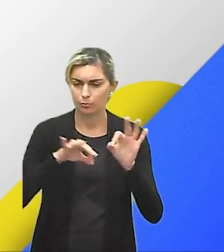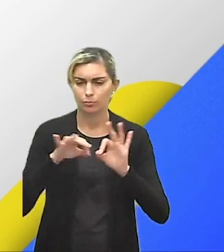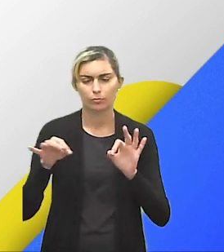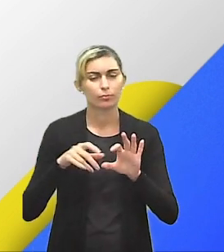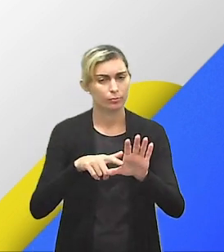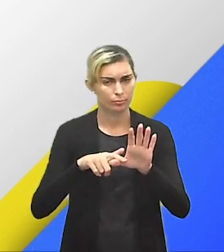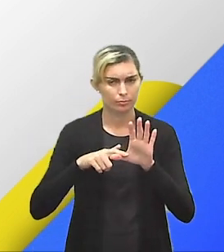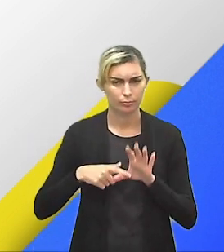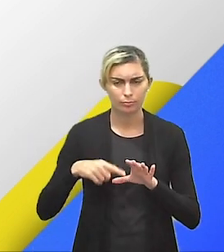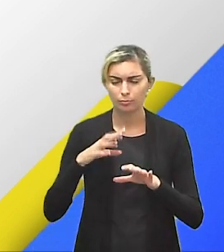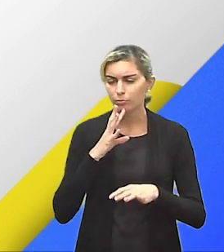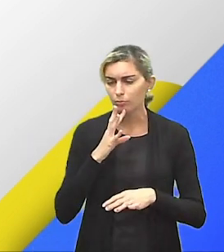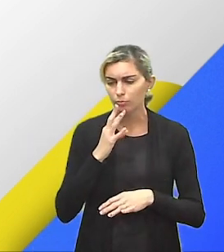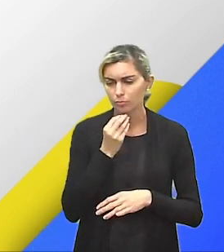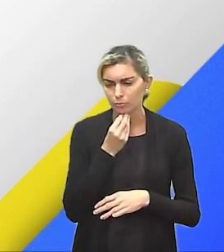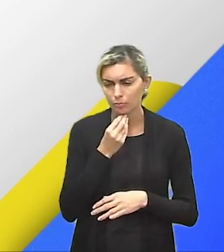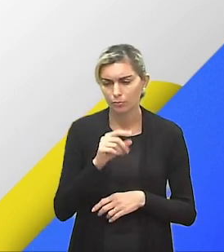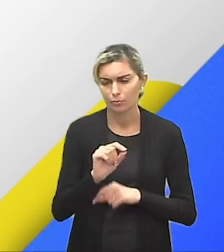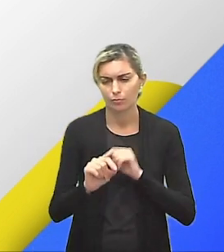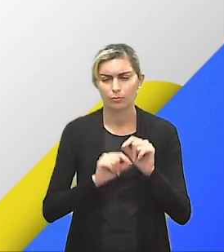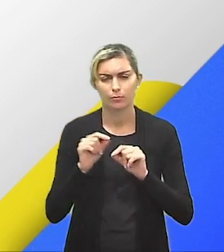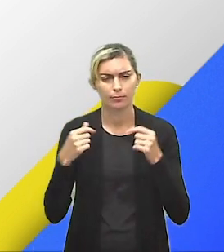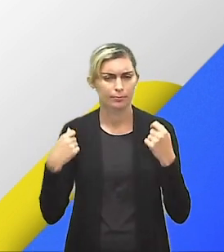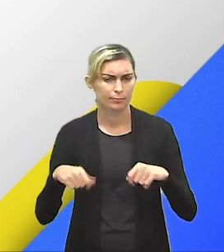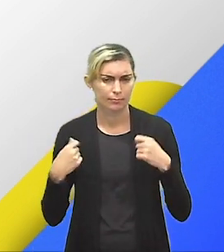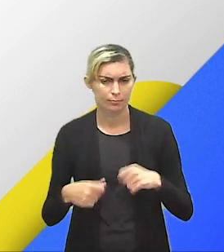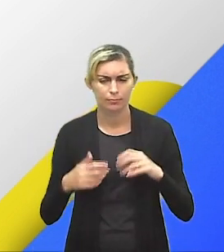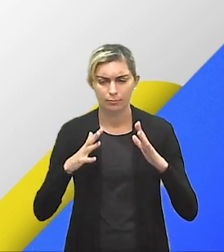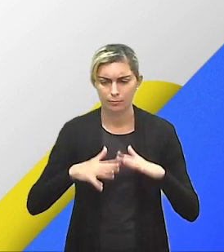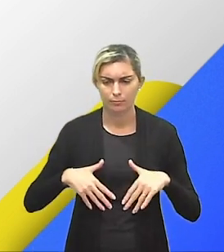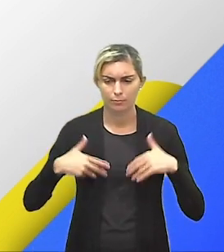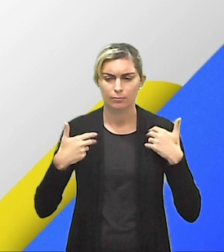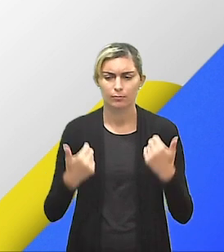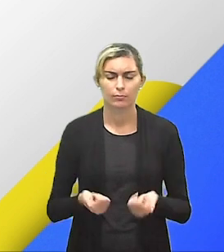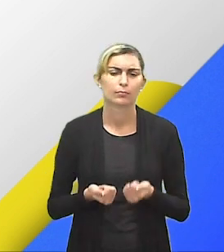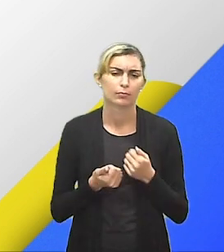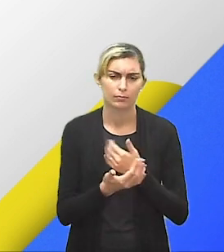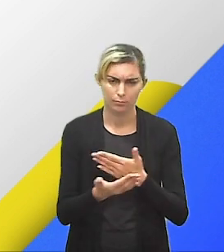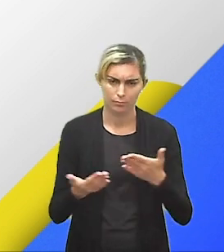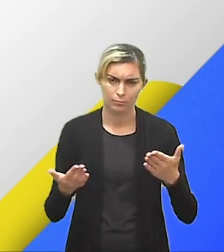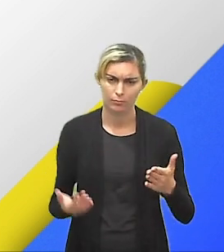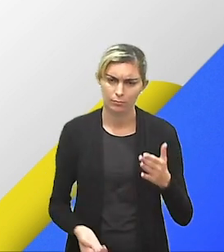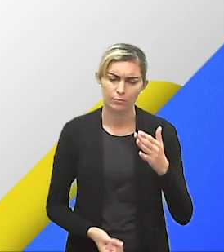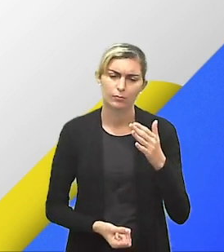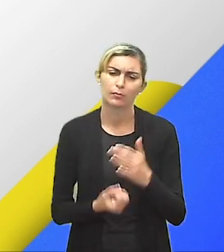detém de conhecimento, o que é que precisa ser melhorado, o que é que precisa